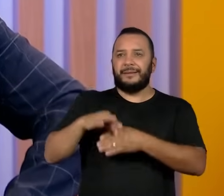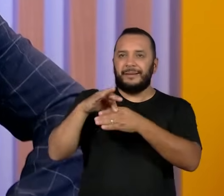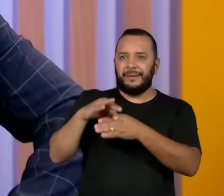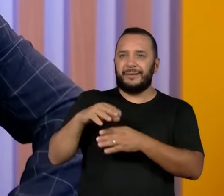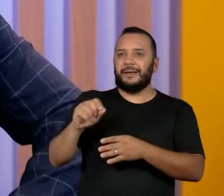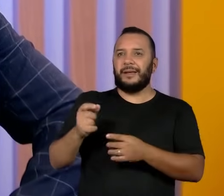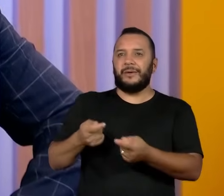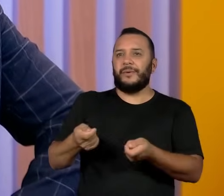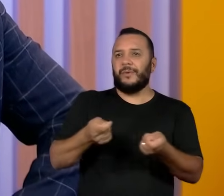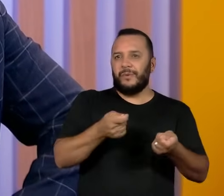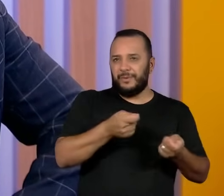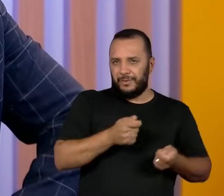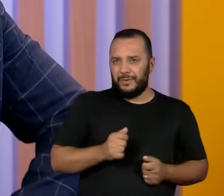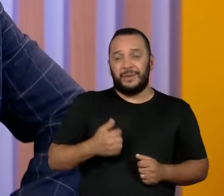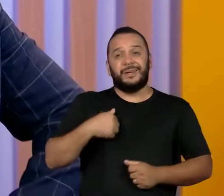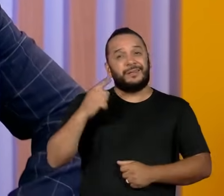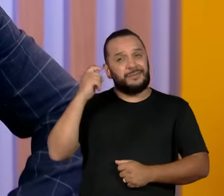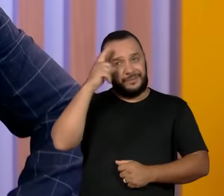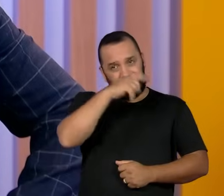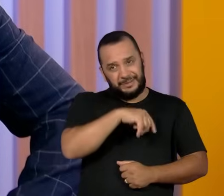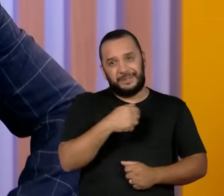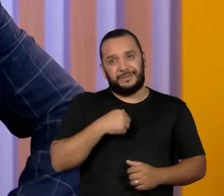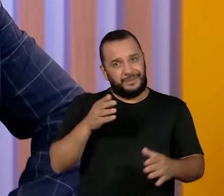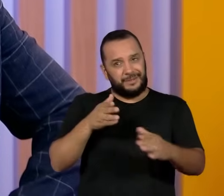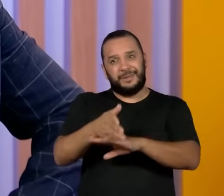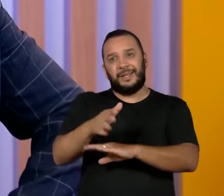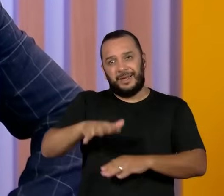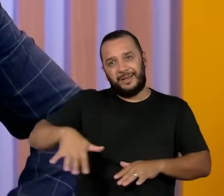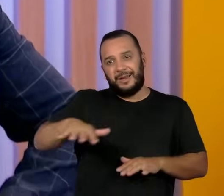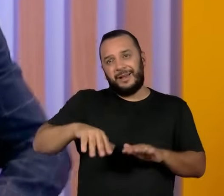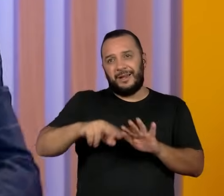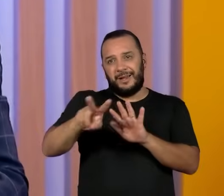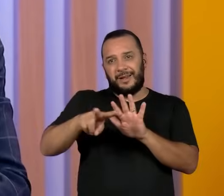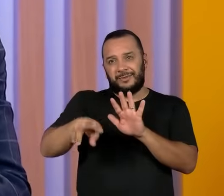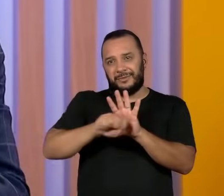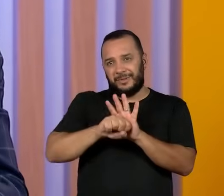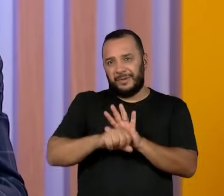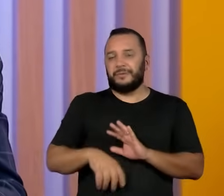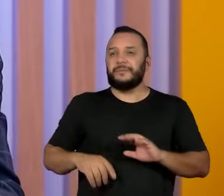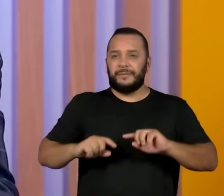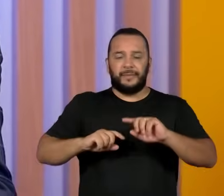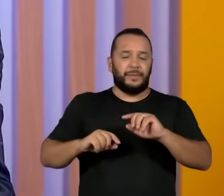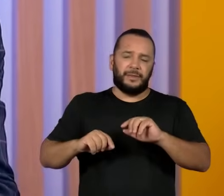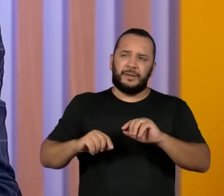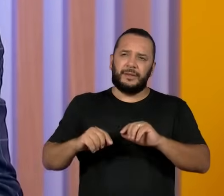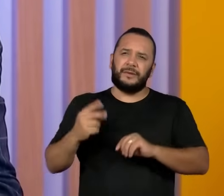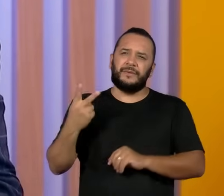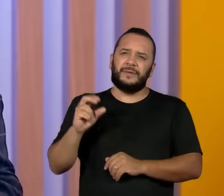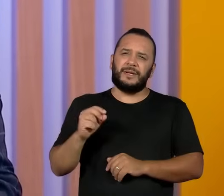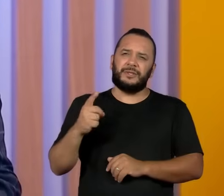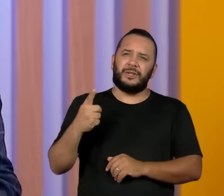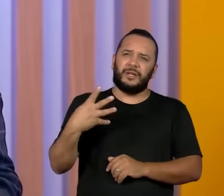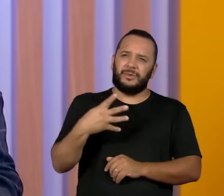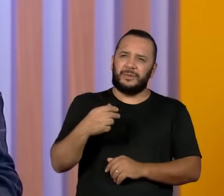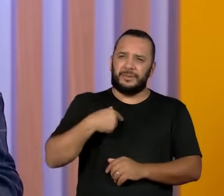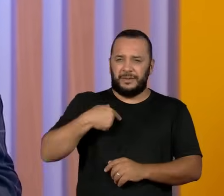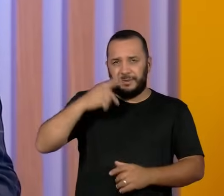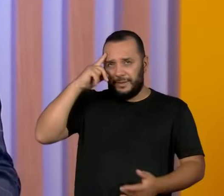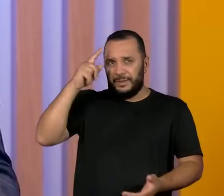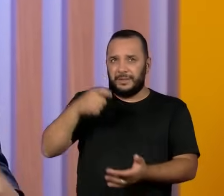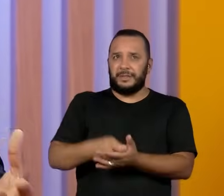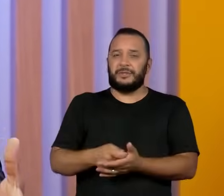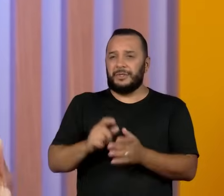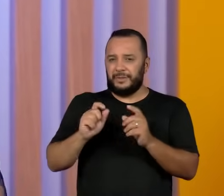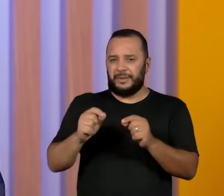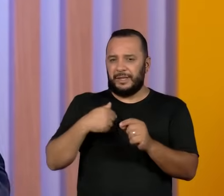muito difícil furar essa hegemonia. E aí, alguns anos atrás, lá em 2014, eu decidi fundar o Selo Homens de